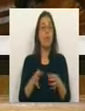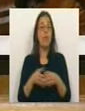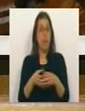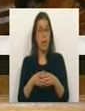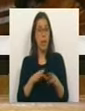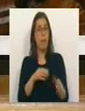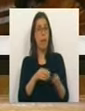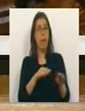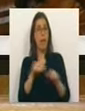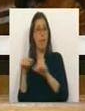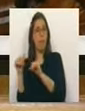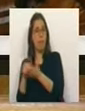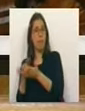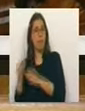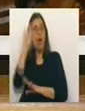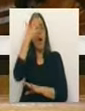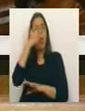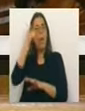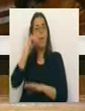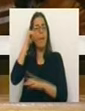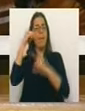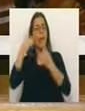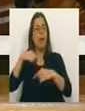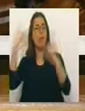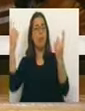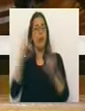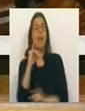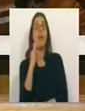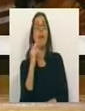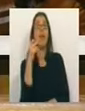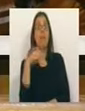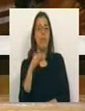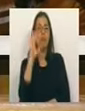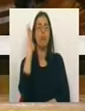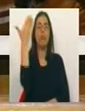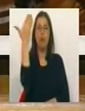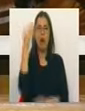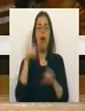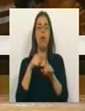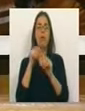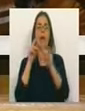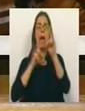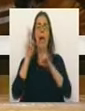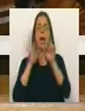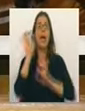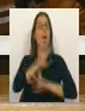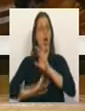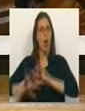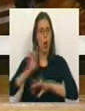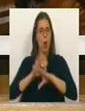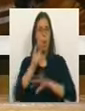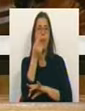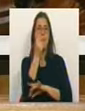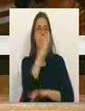é afastada um dia antes de ser público que o IFAP ficou em primeiro lugar do ranking europeu de